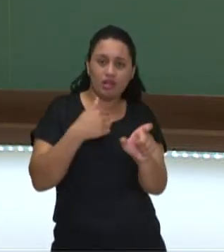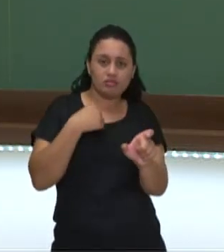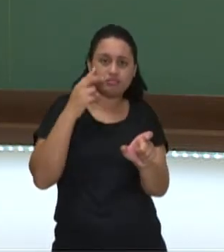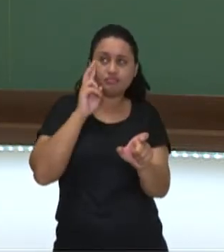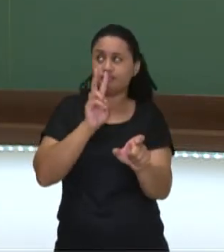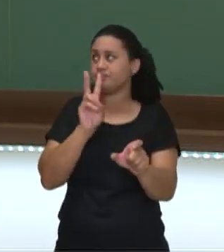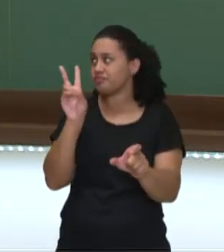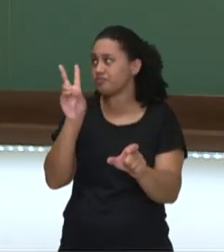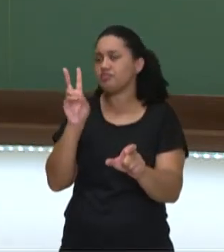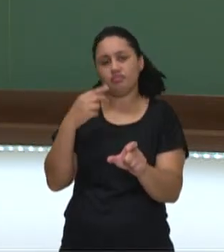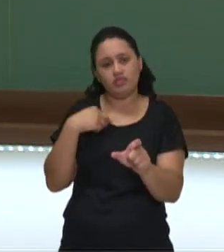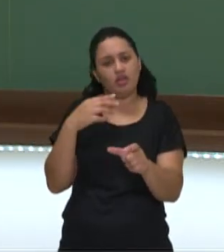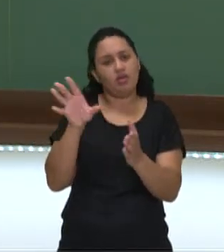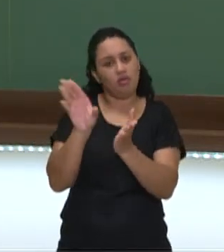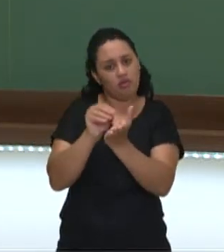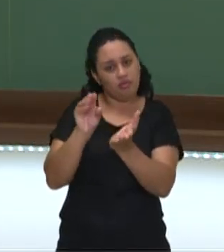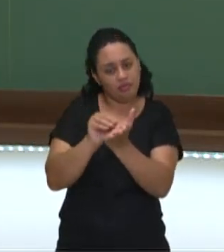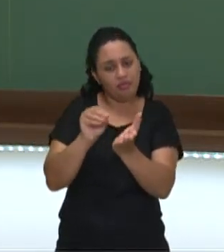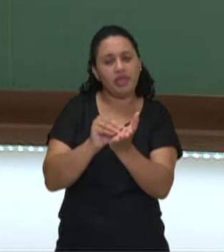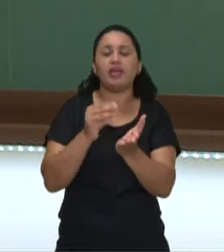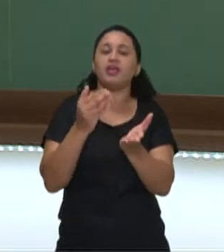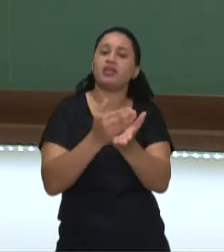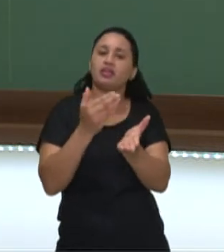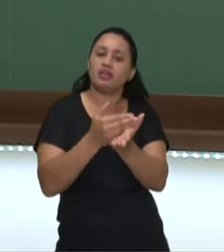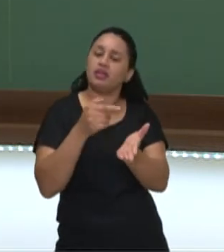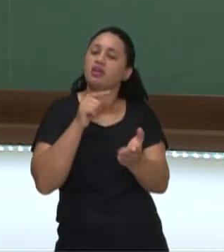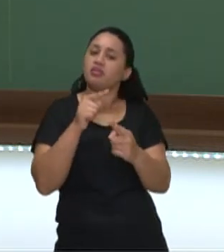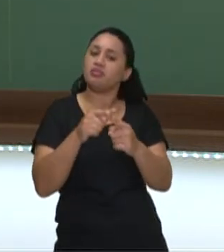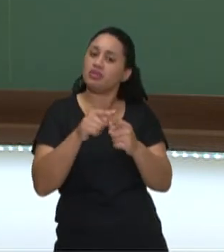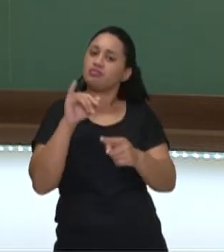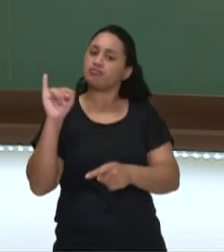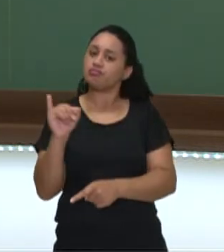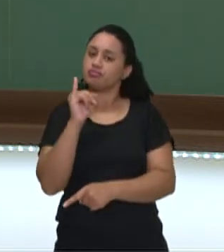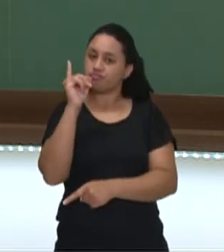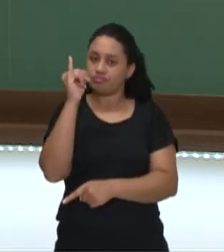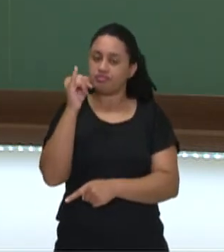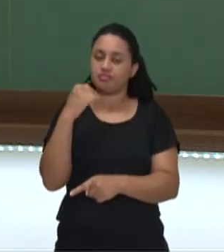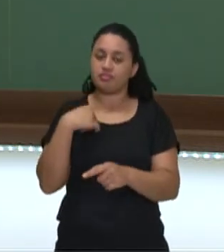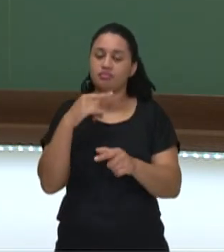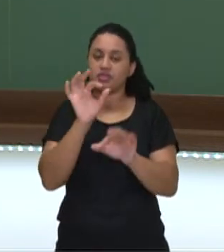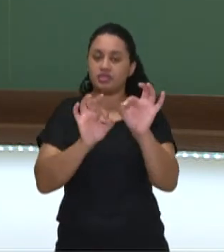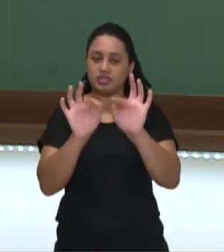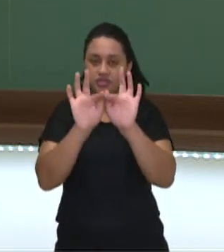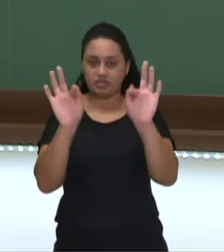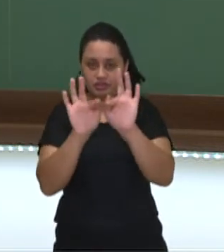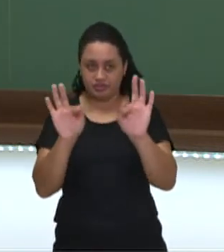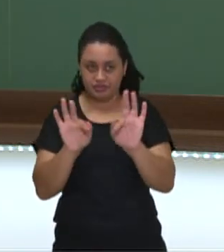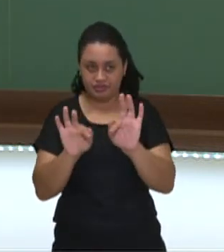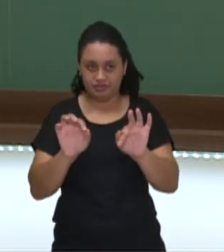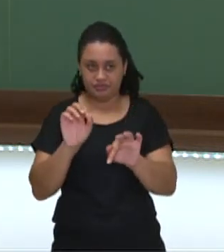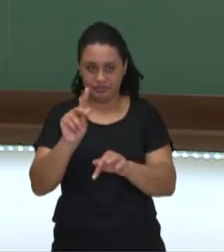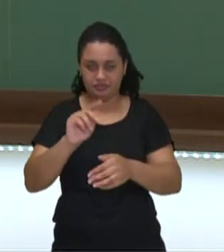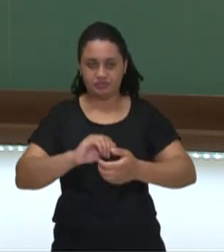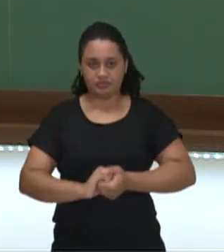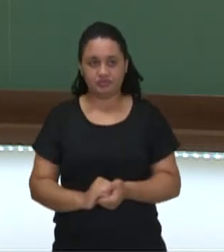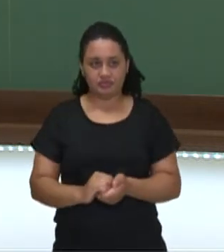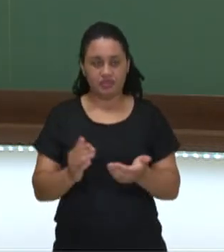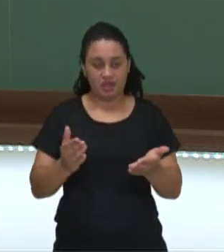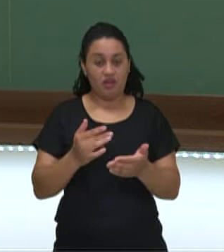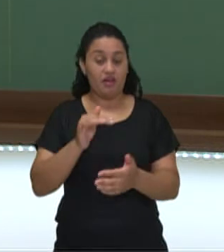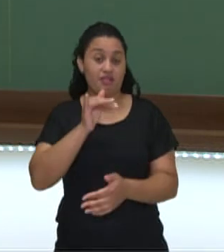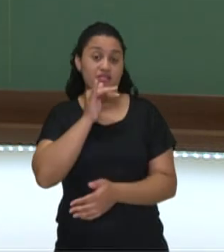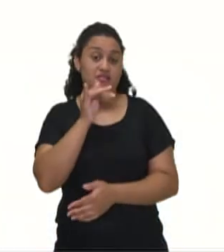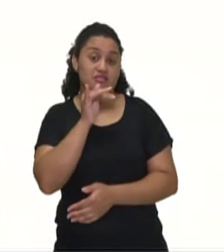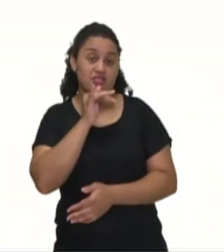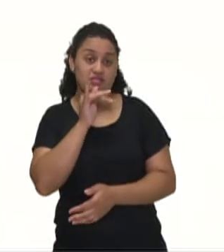aconselho vocês a anotarem, a deixar no canto do caderno, porque vai ser muito importante na hora de formar as frases, tá bom? Bora para os